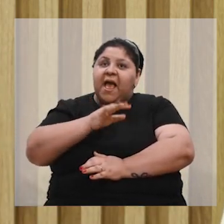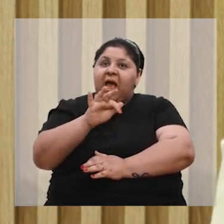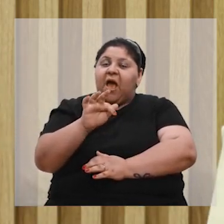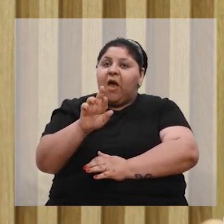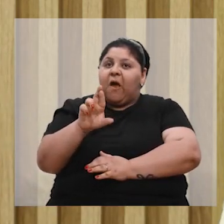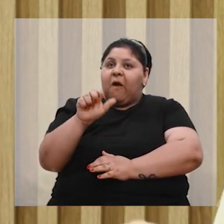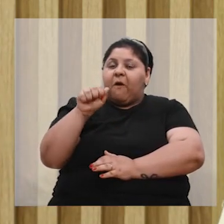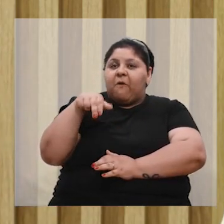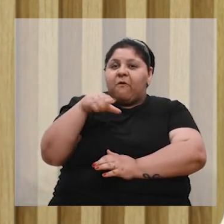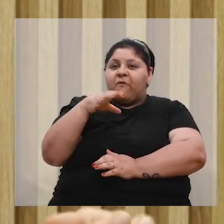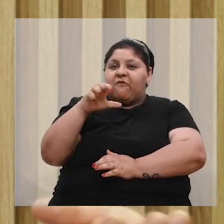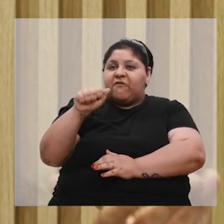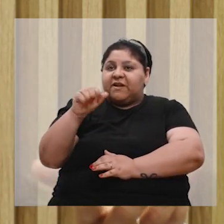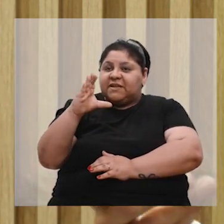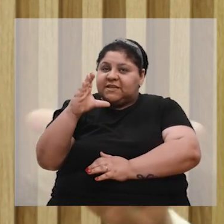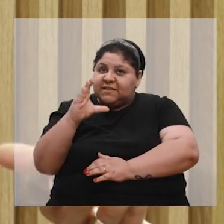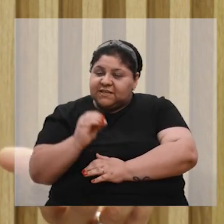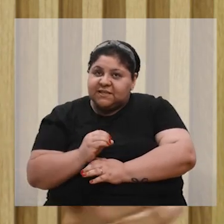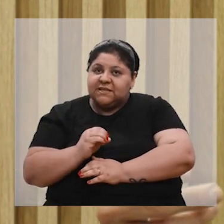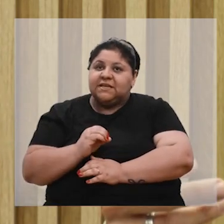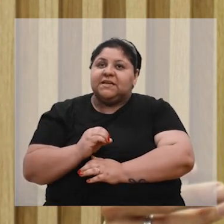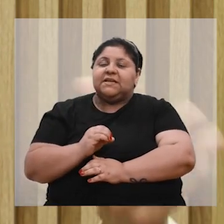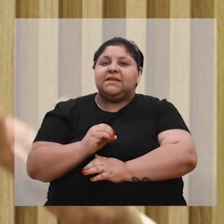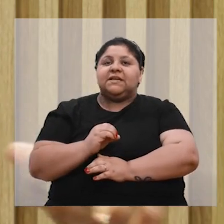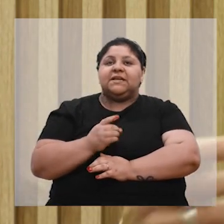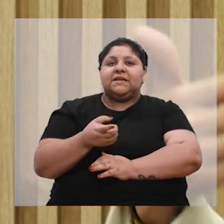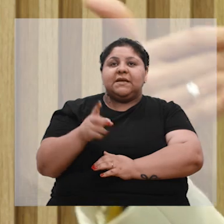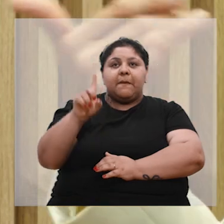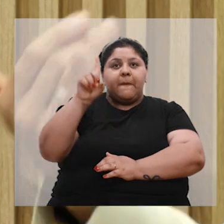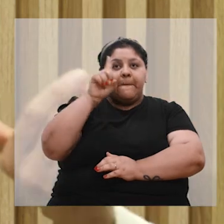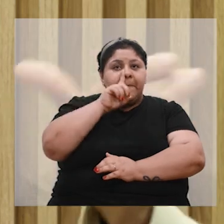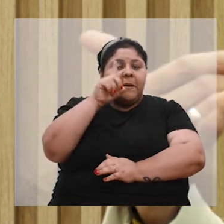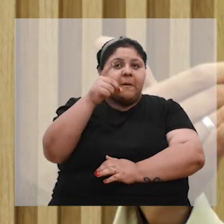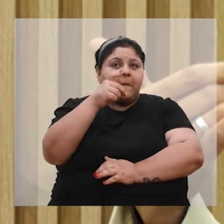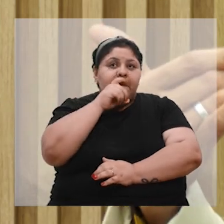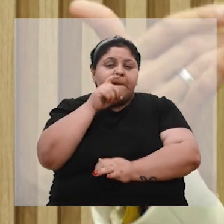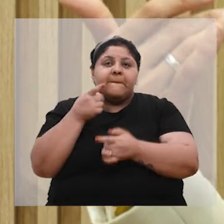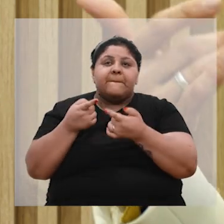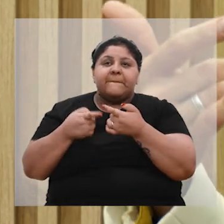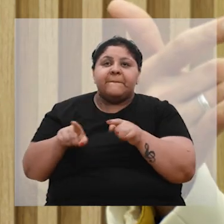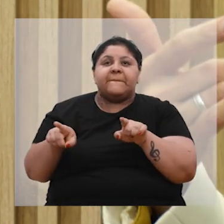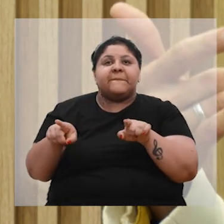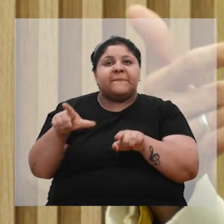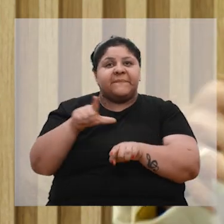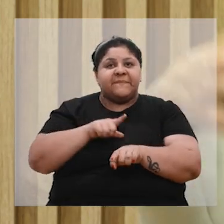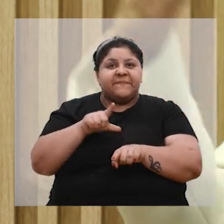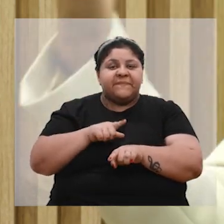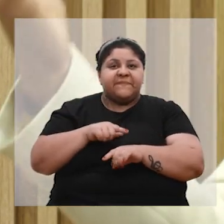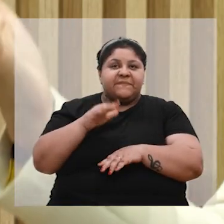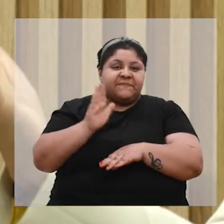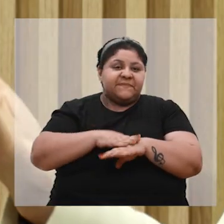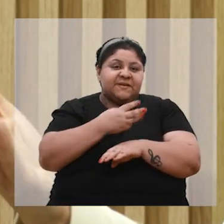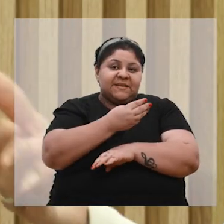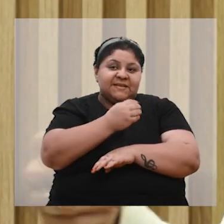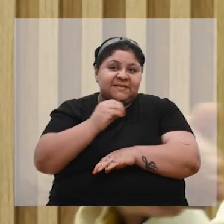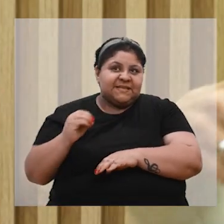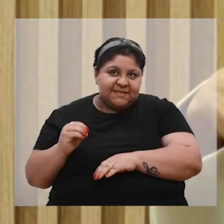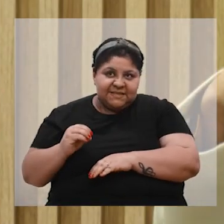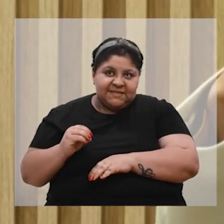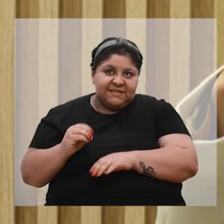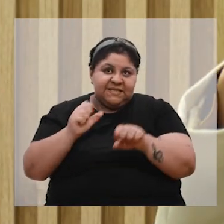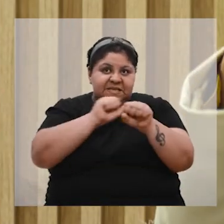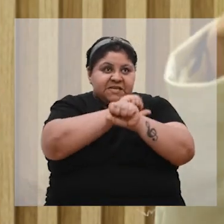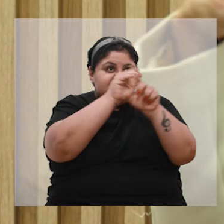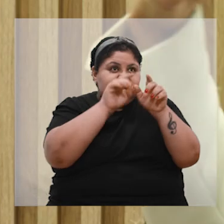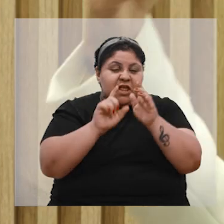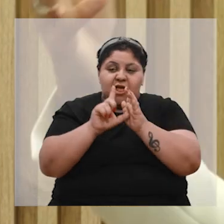Francisco. Então, são símbolos, porque a gente é mãe, pai, mas tem os mais 300 da escola da